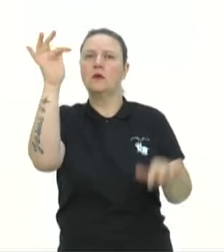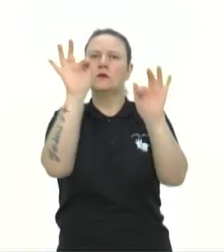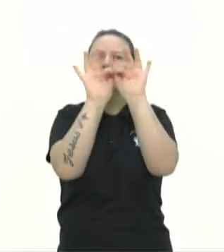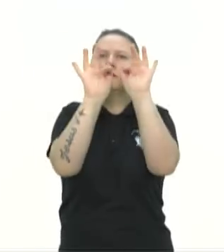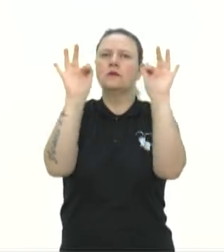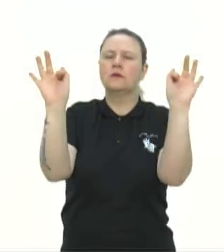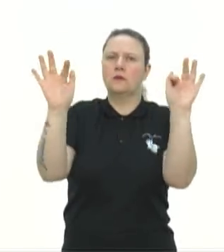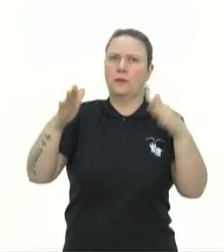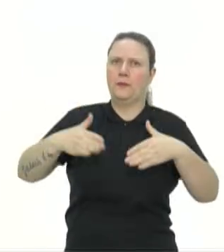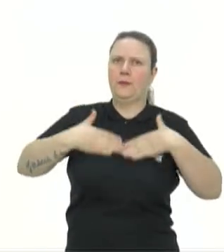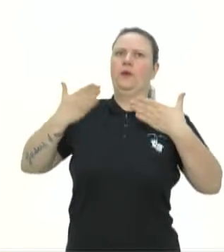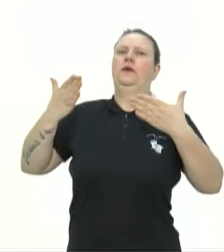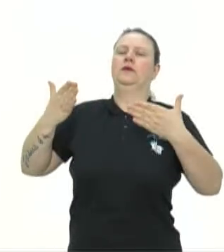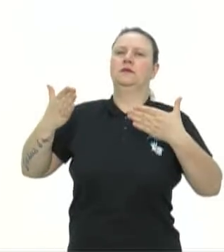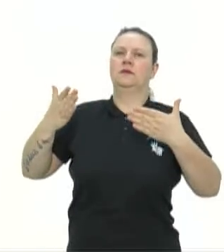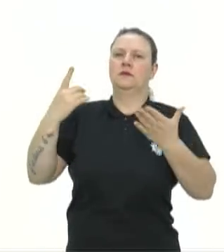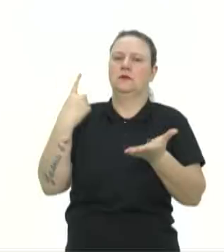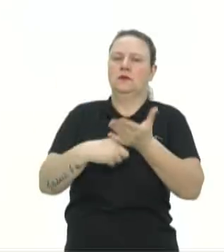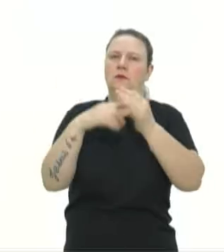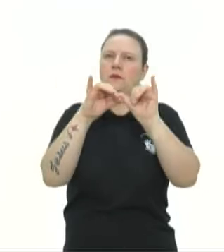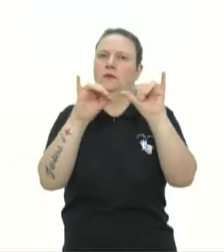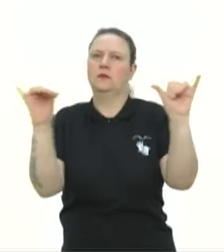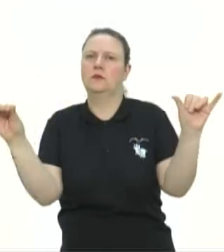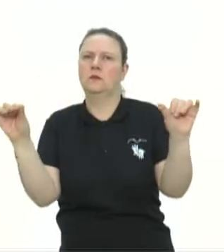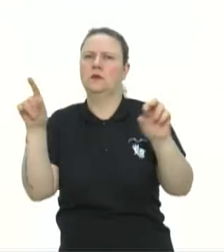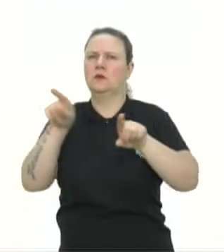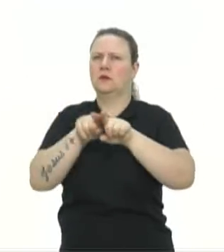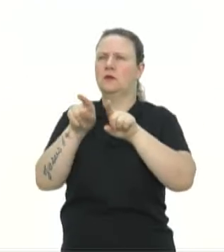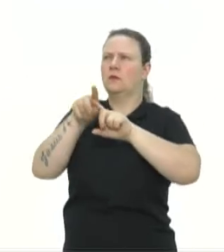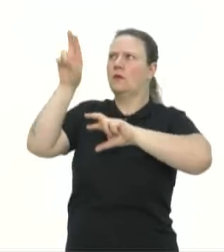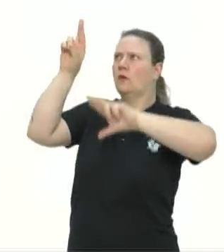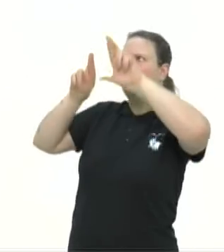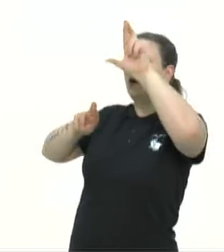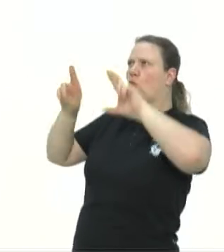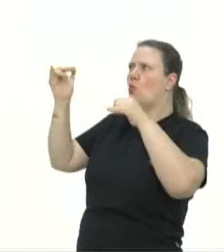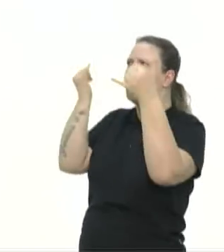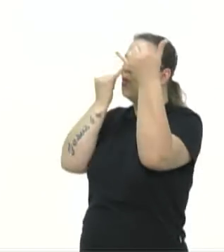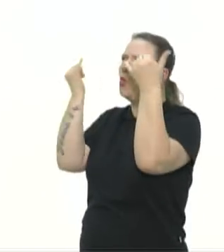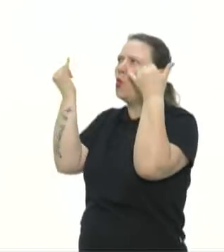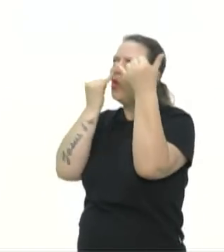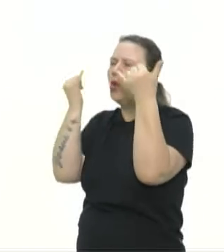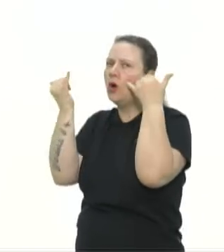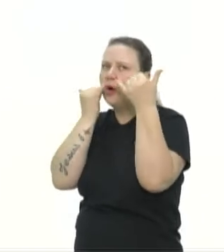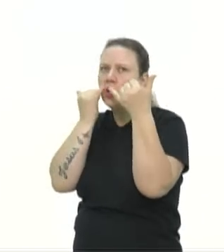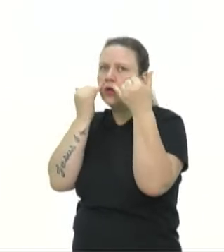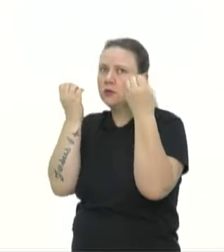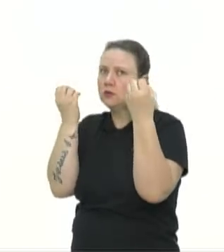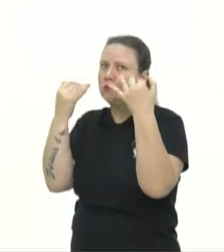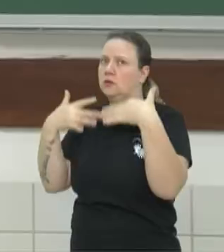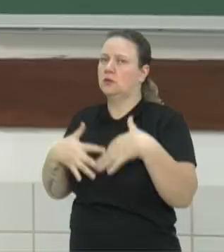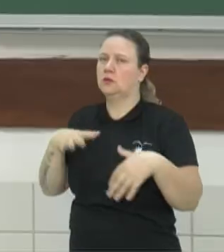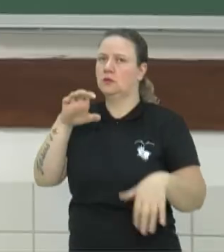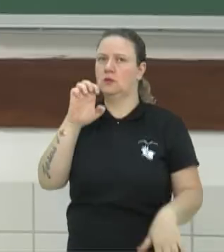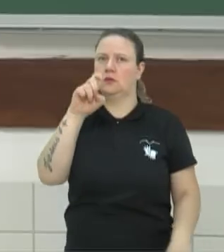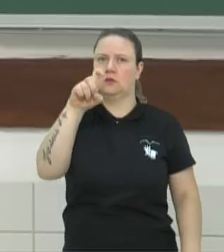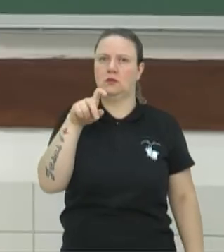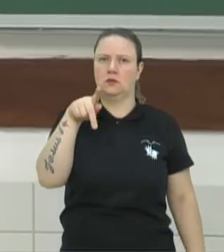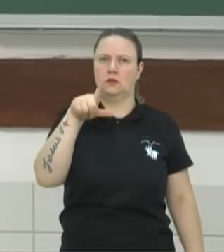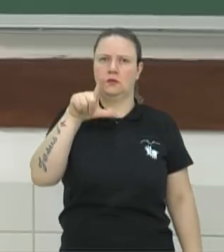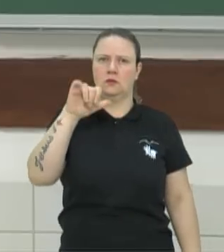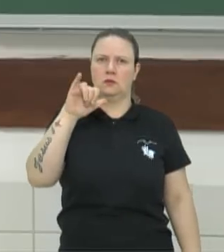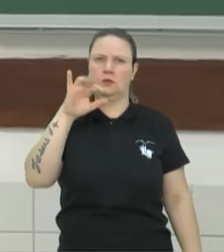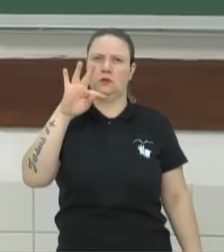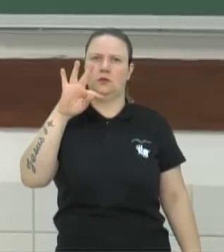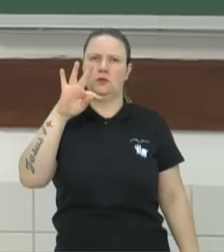para o impacto de uma campanha. Analisamos informações explícitas e implícitas. Então, as explícitas são aquelas que dá para ver,